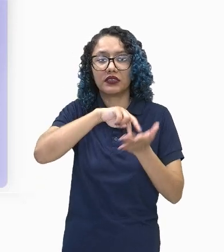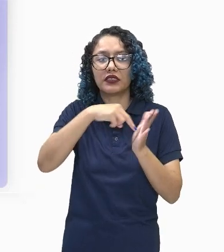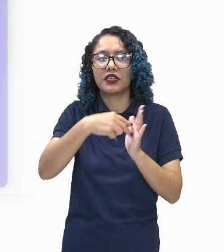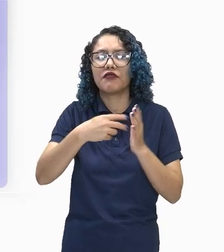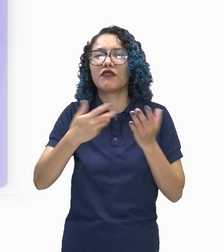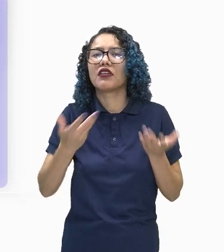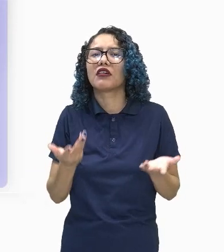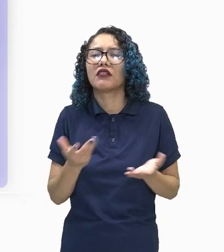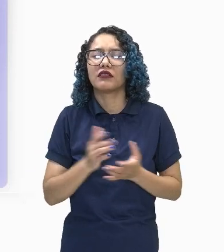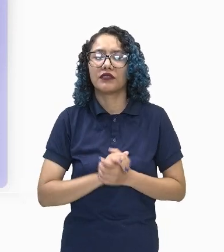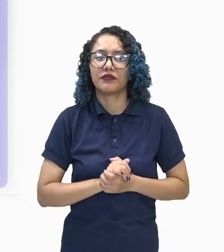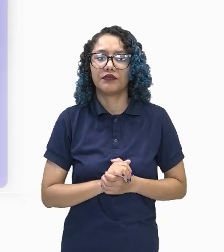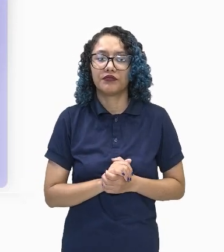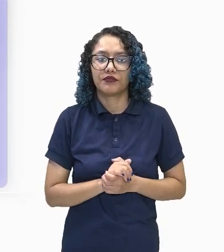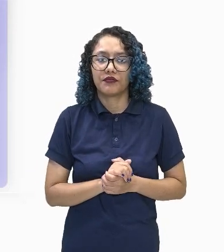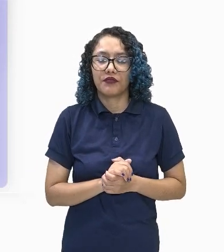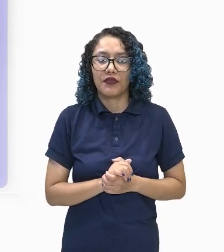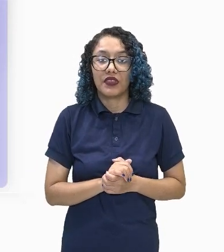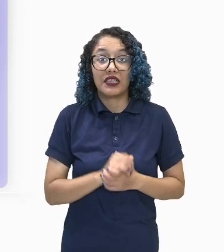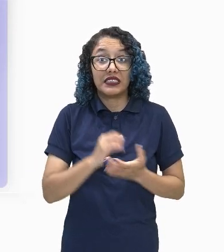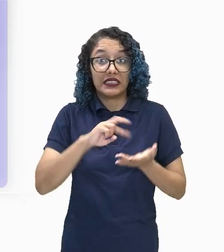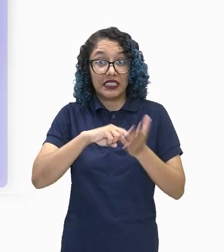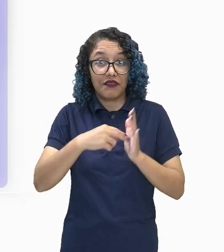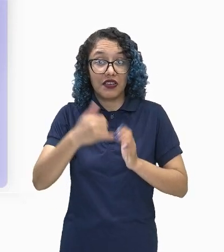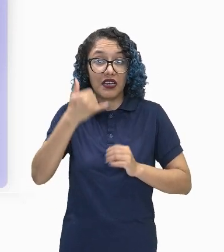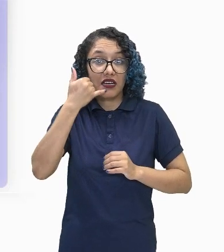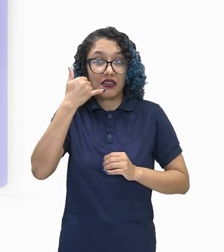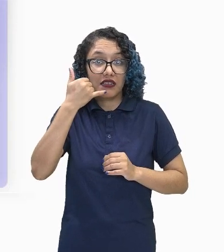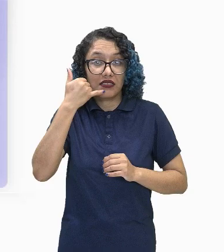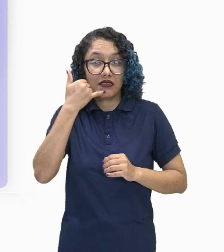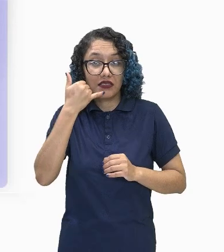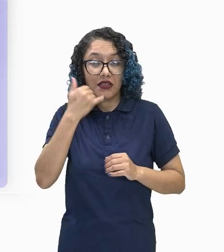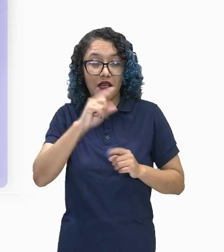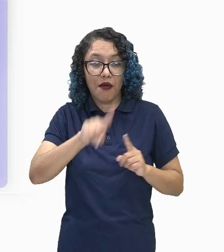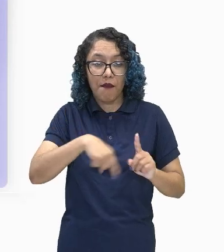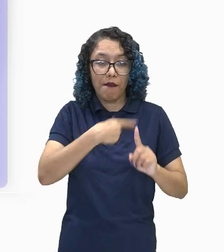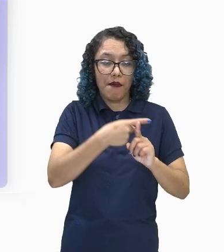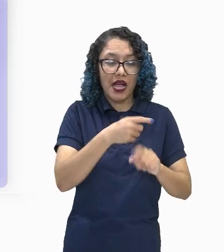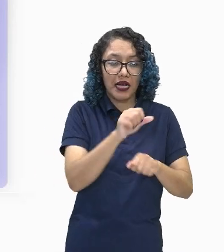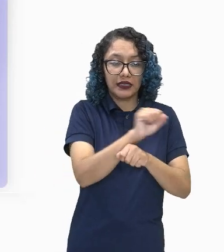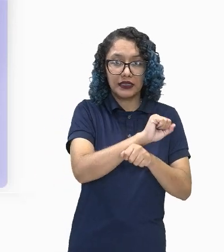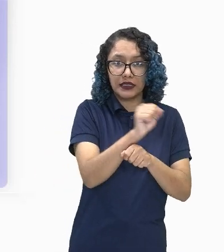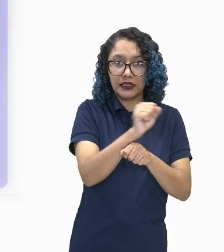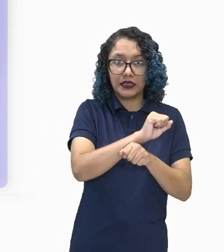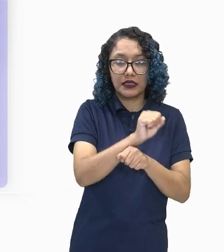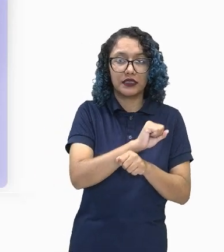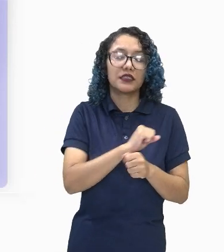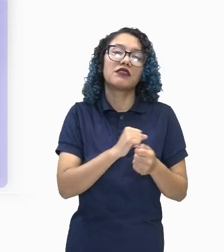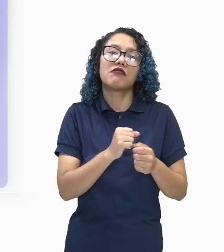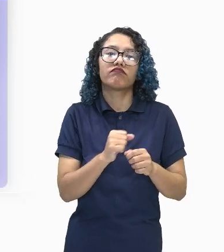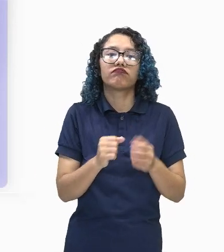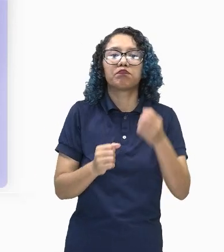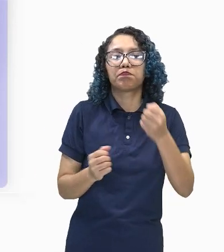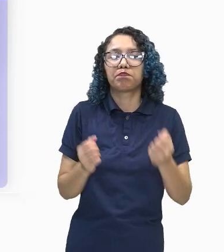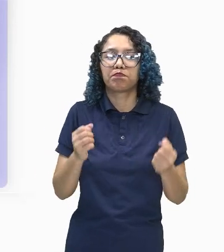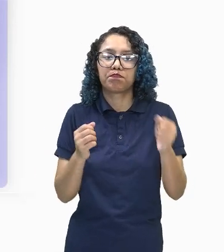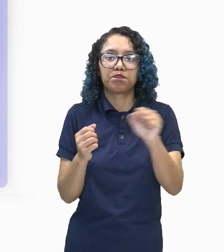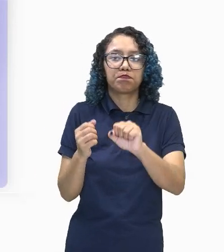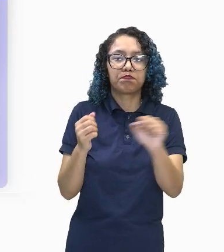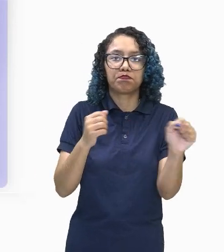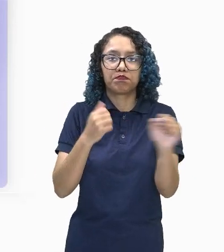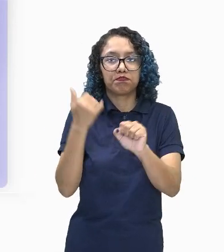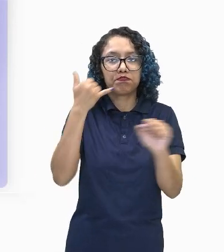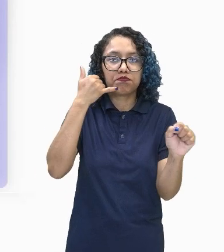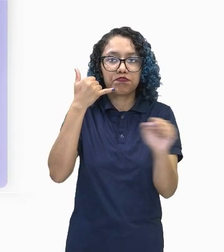dois, dirigir e, né, está em uma ligação, está mandando uma mensagem